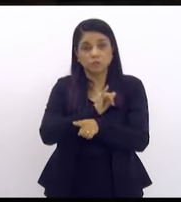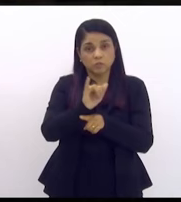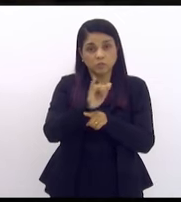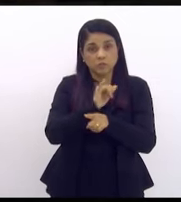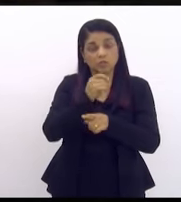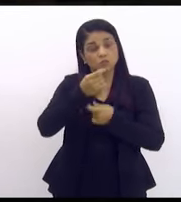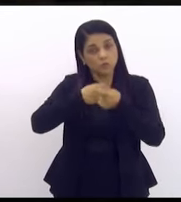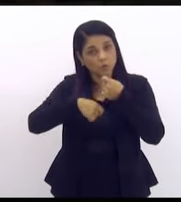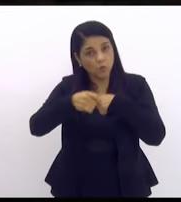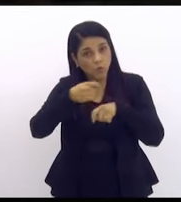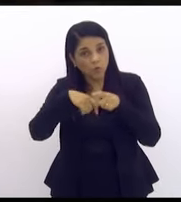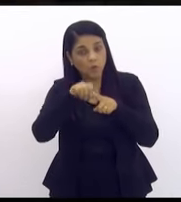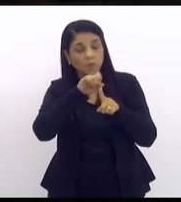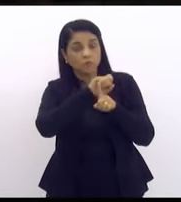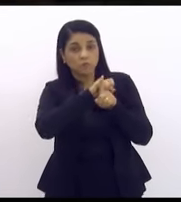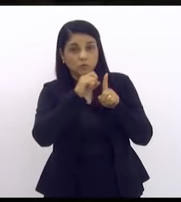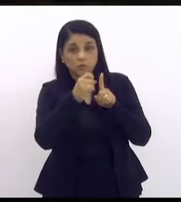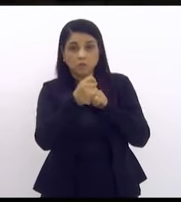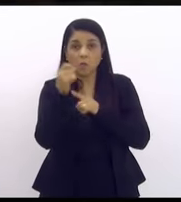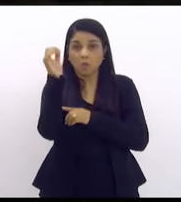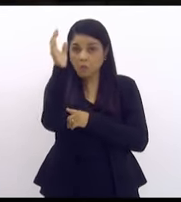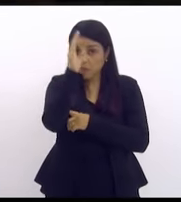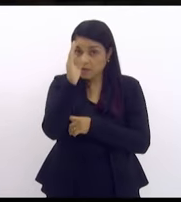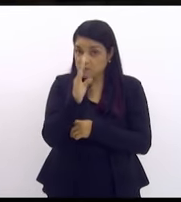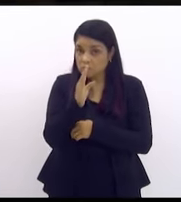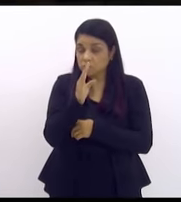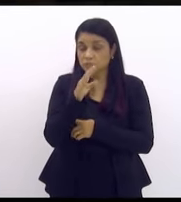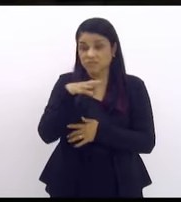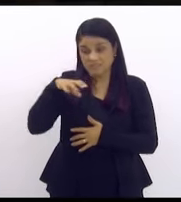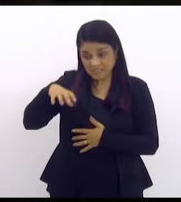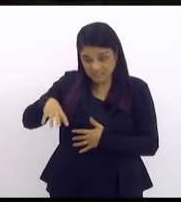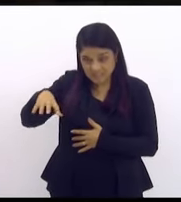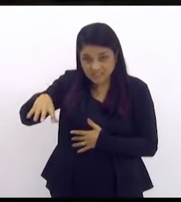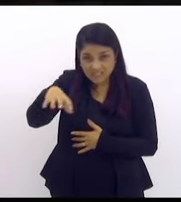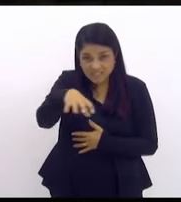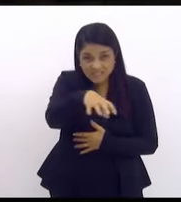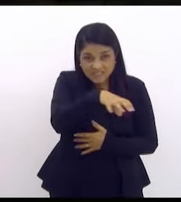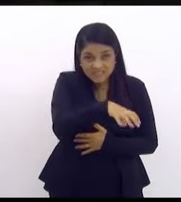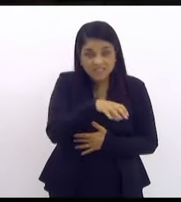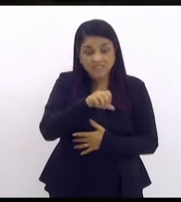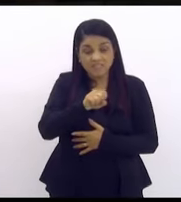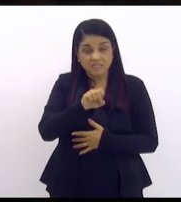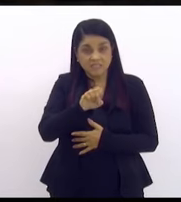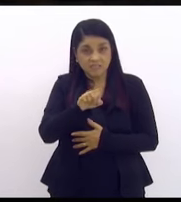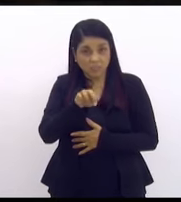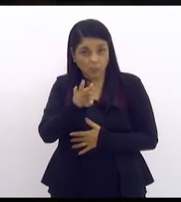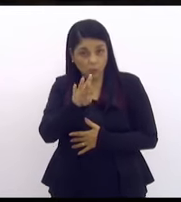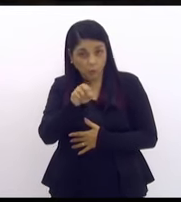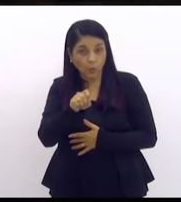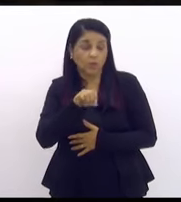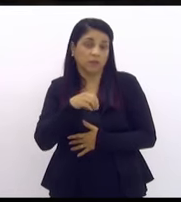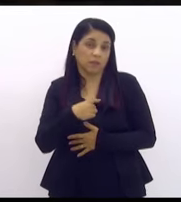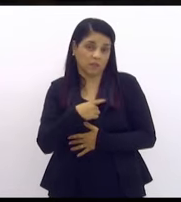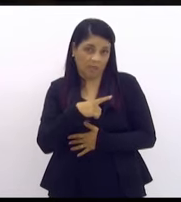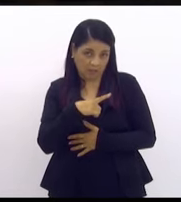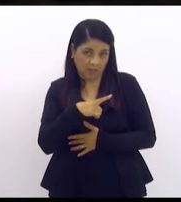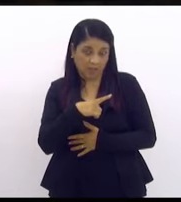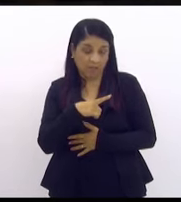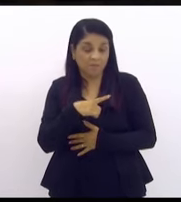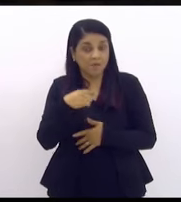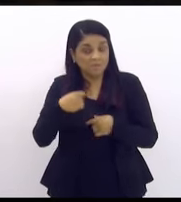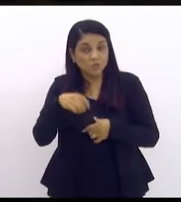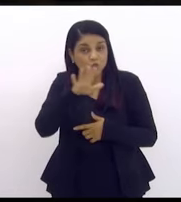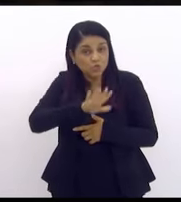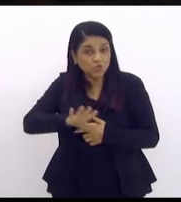para o país. Porque até setorialmente existem algumas áreas, mas precisa um geral para o